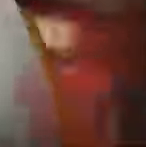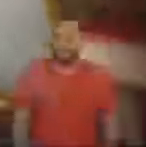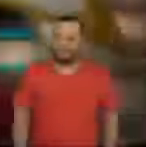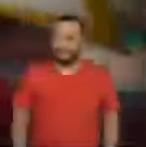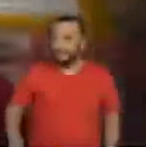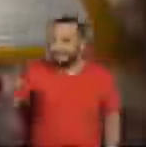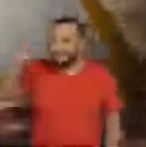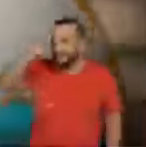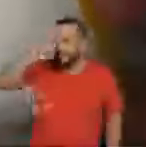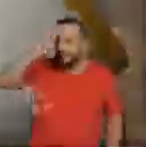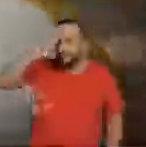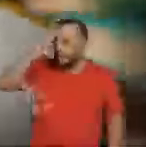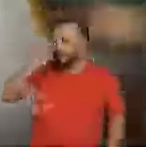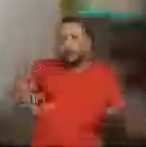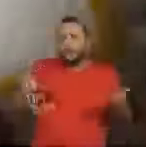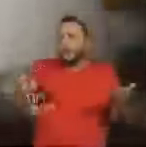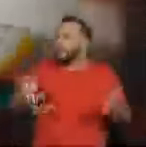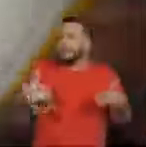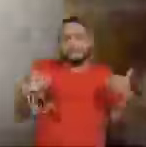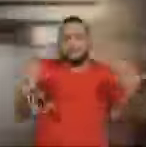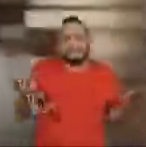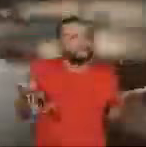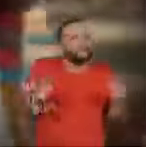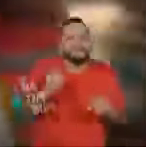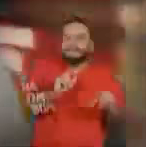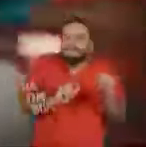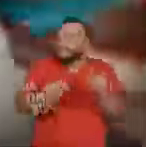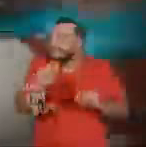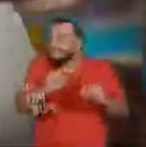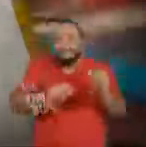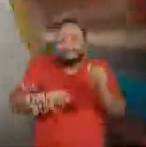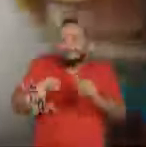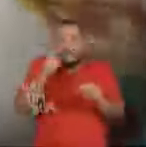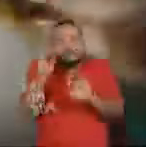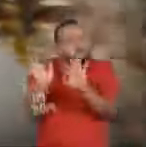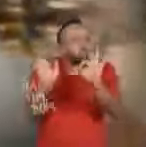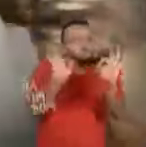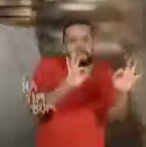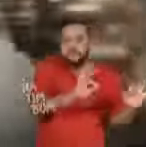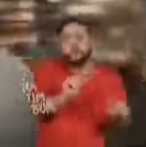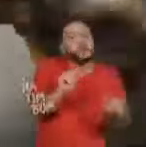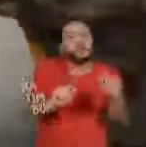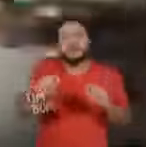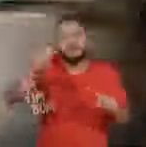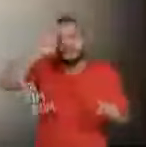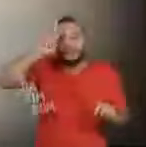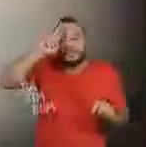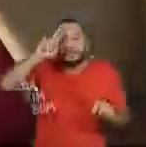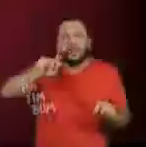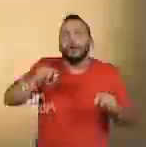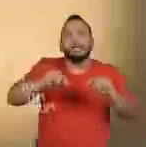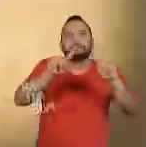Qual a história de hoje? Qual a história de hoje? Qual a história de